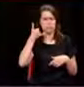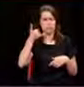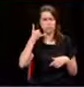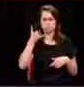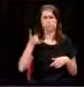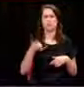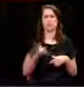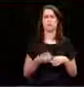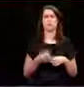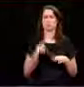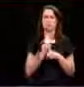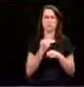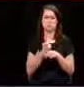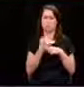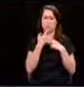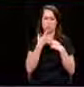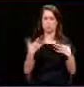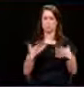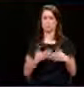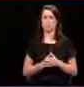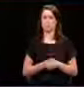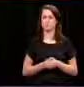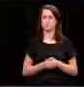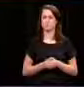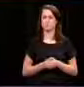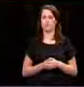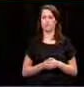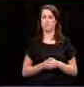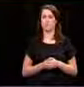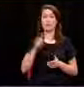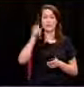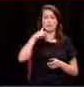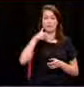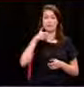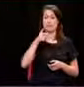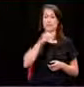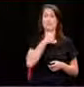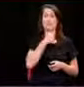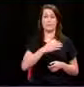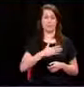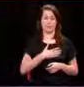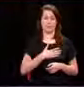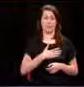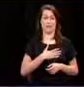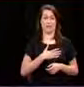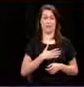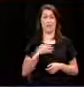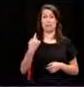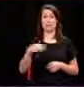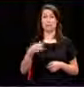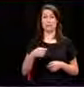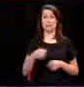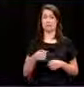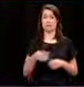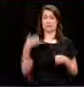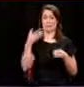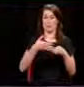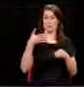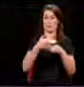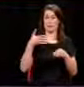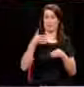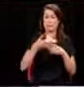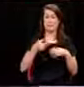fazemos tudo um pouco, tudo um pouco. Esta linha Benfica que deve contar com alguns milhares de participantes, chamemos assim. Sem dúvida,